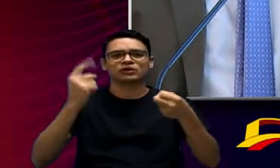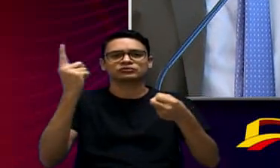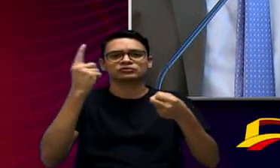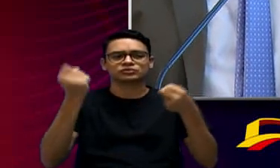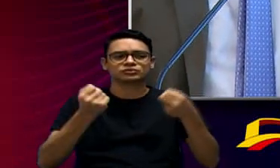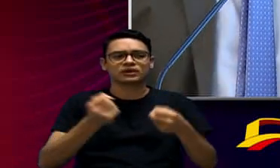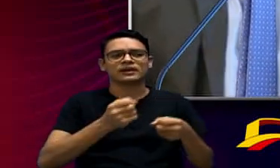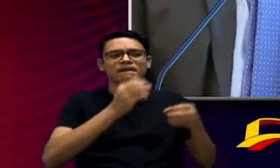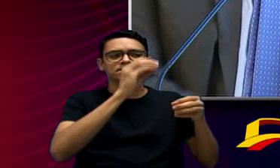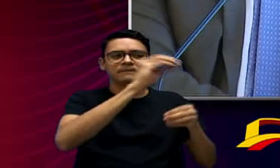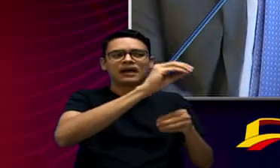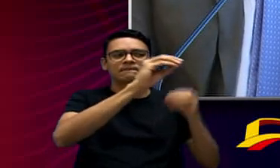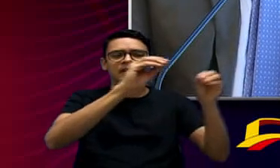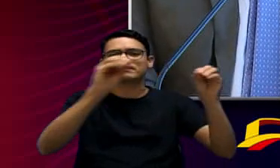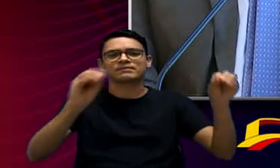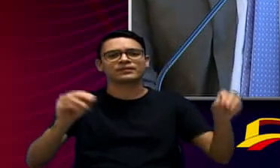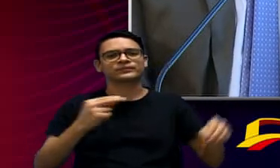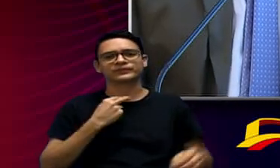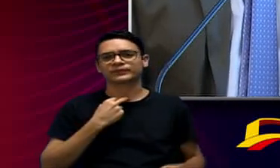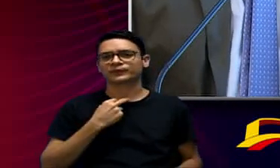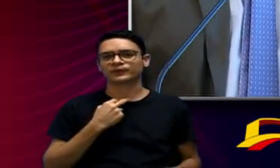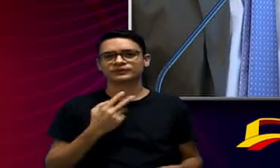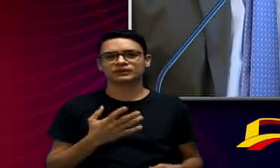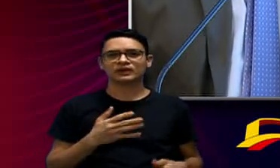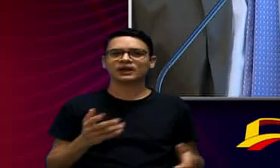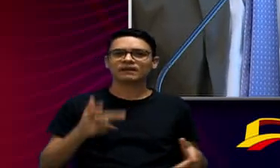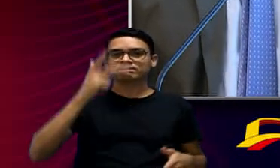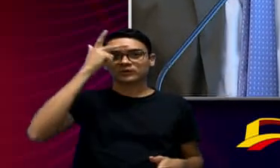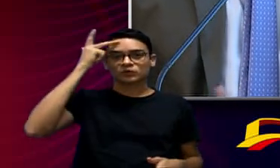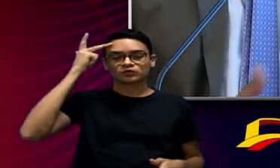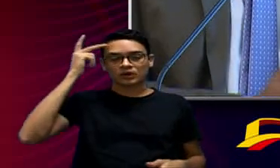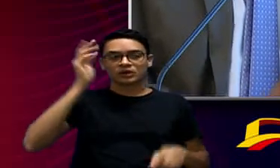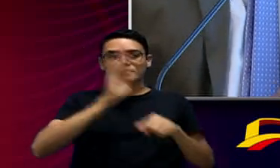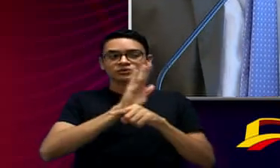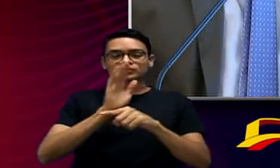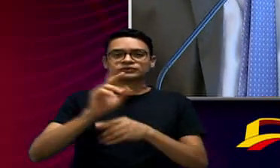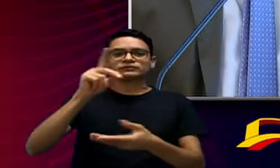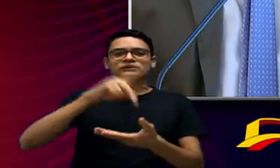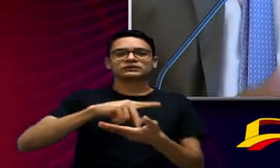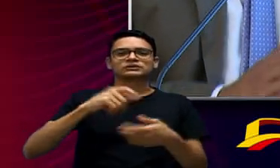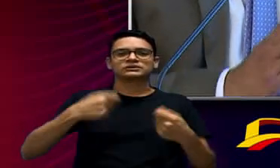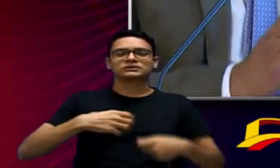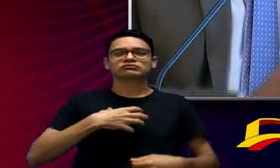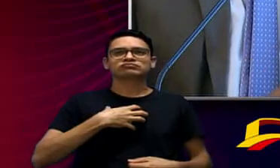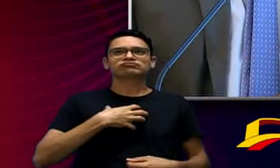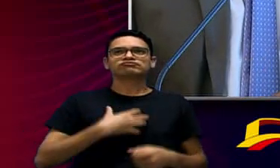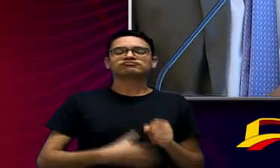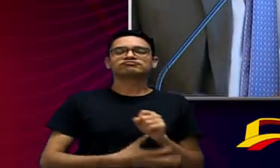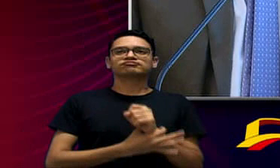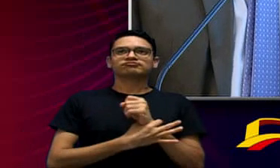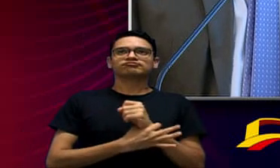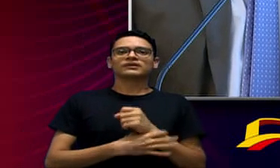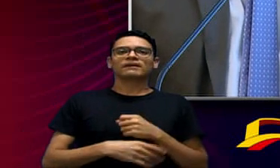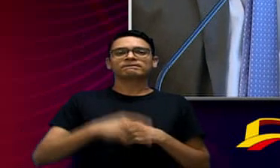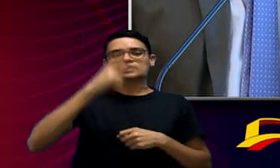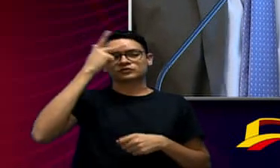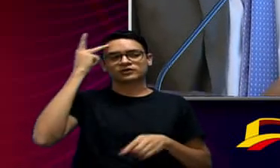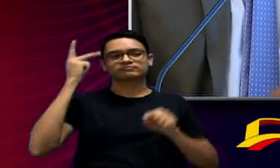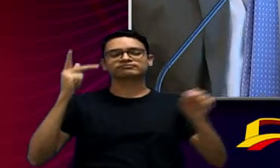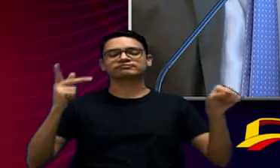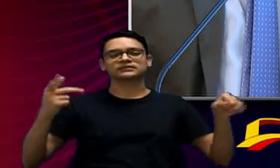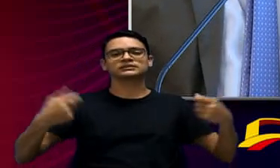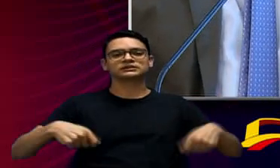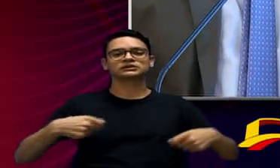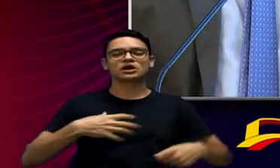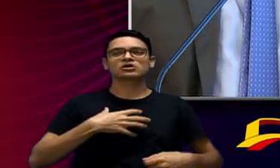servidor, principalmente, que ele vai atender o cidadão de uma forma plena. Uhum. Isso que é a sensação de segurança que o nosso cidadão necessita,